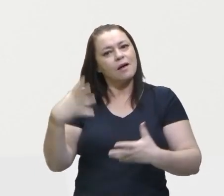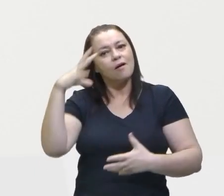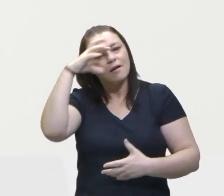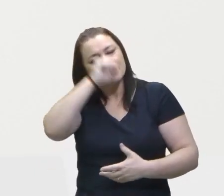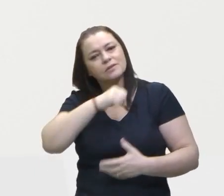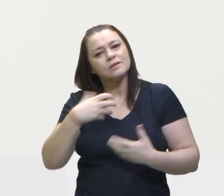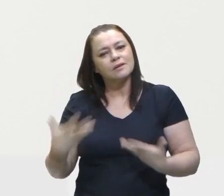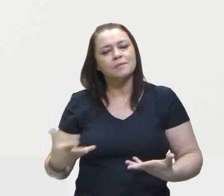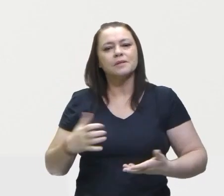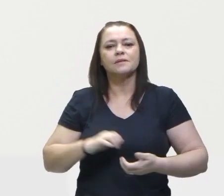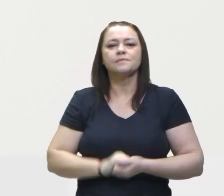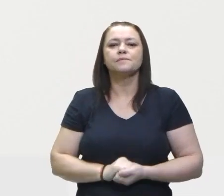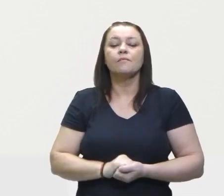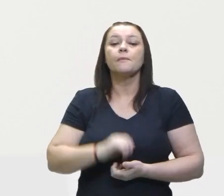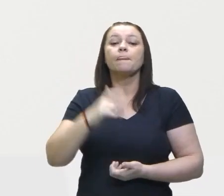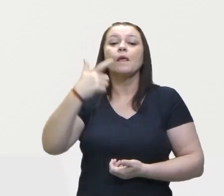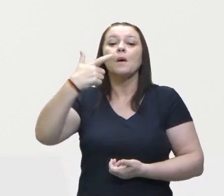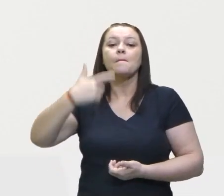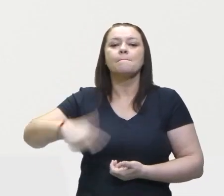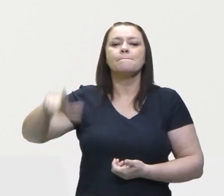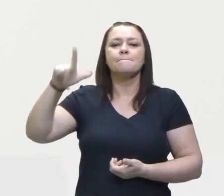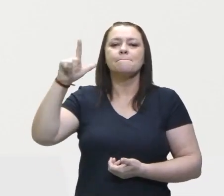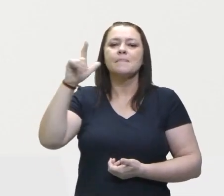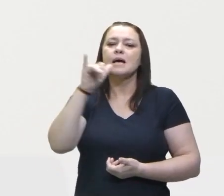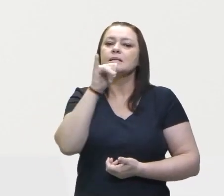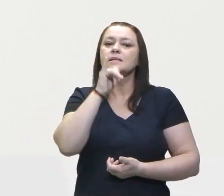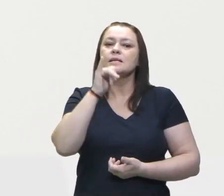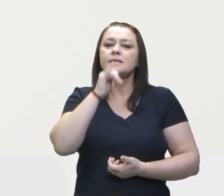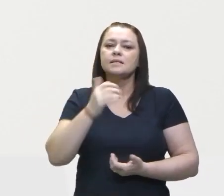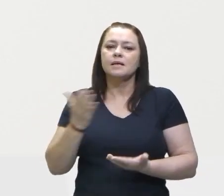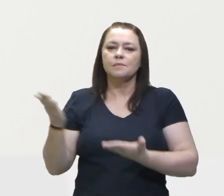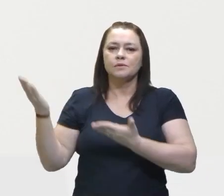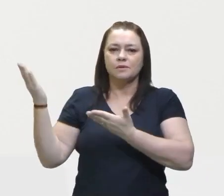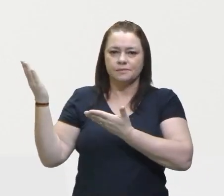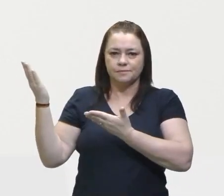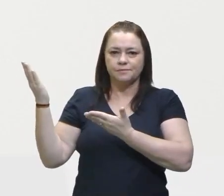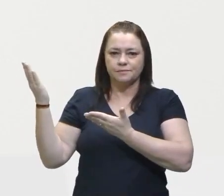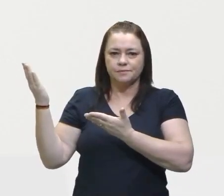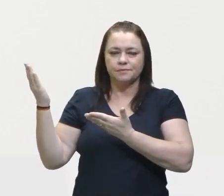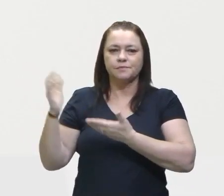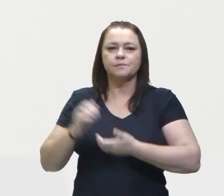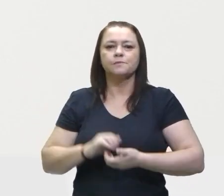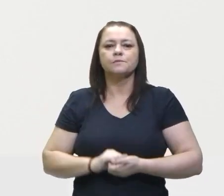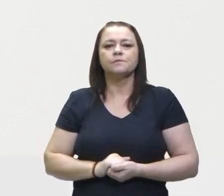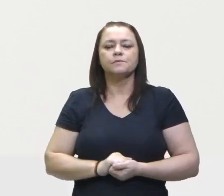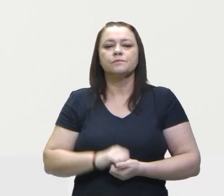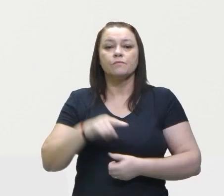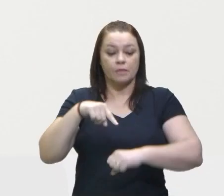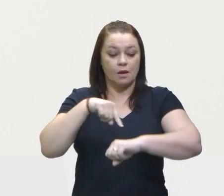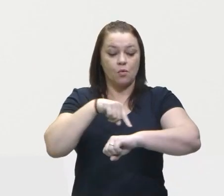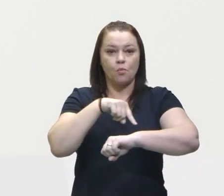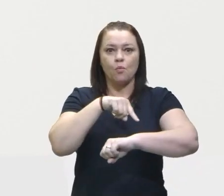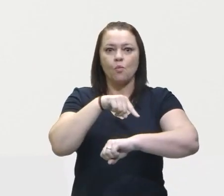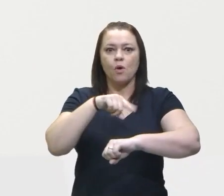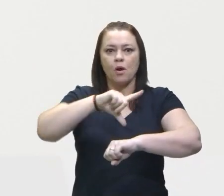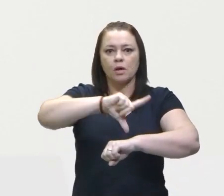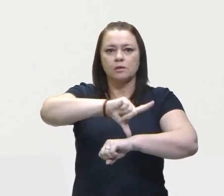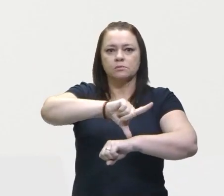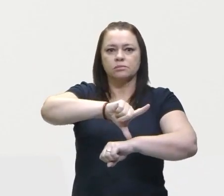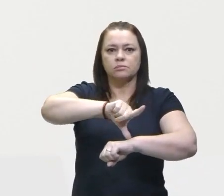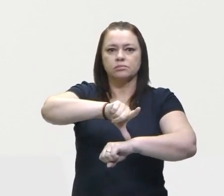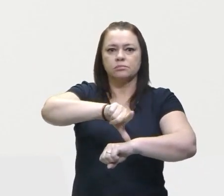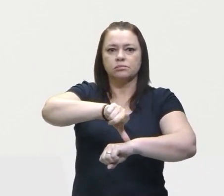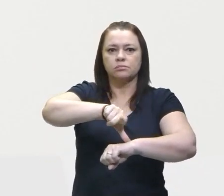Olhem só mais esse exemplo que você vai entender melhor. O relógio de ponteiro, né? O